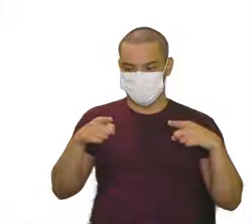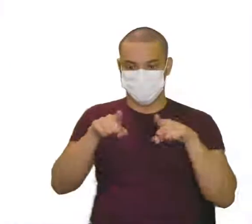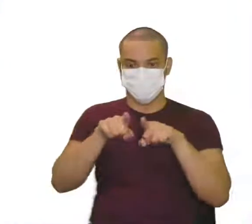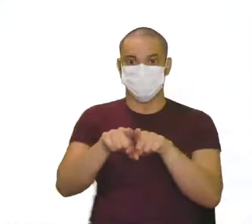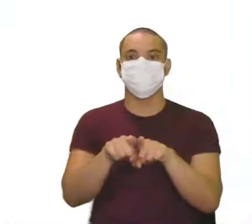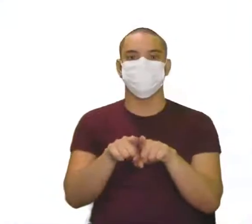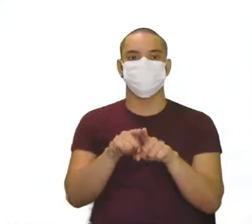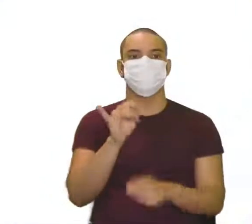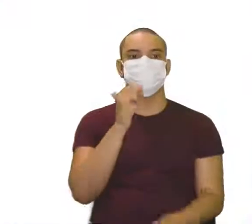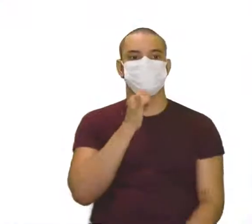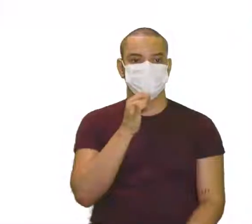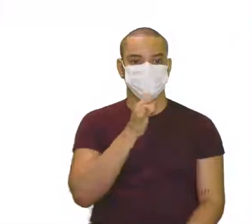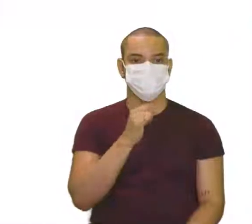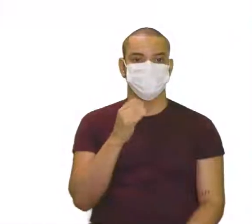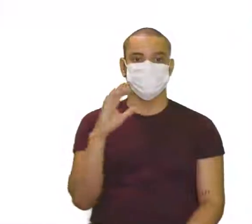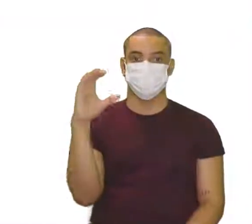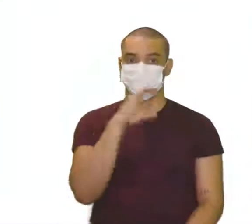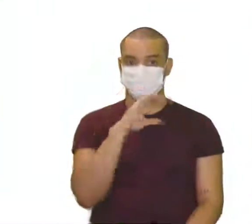caso aqui, a